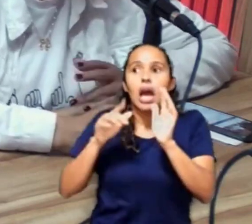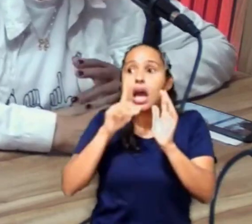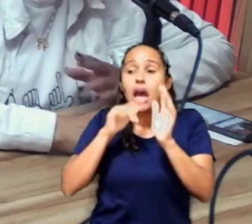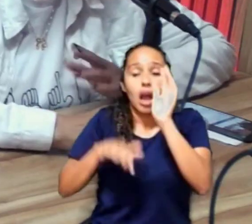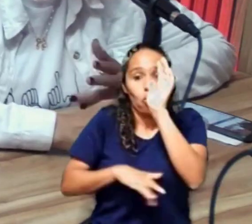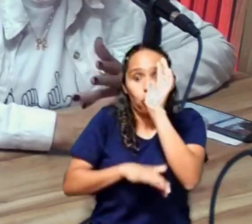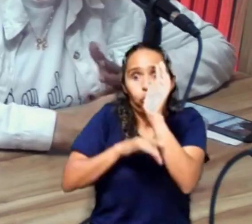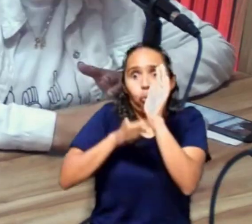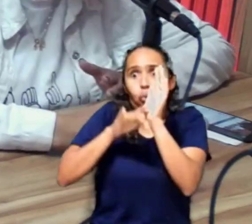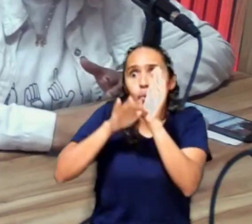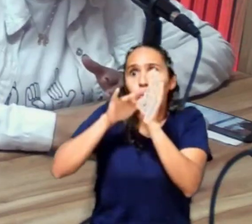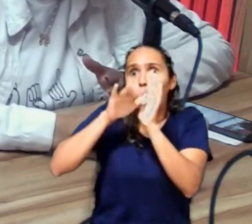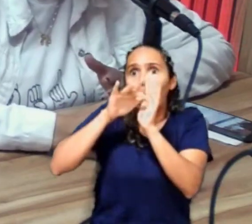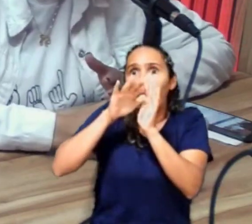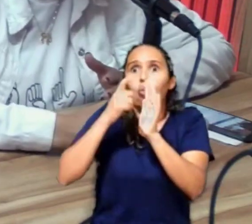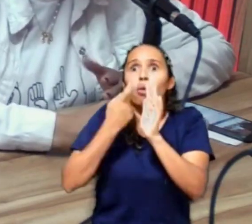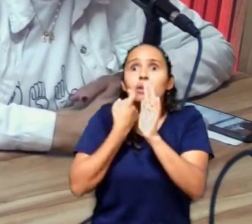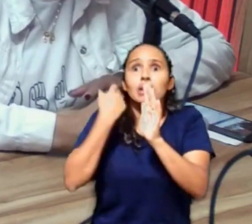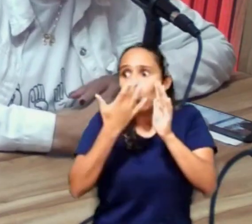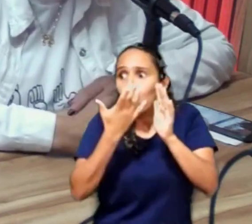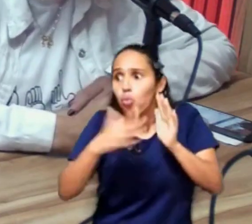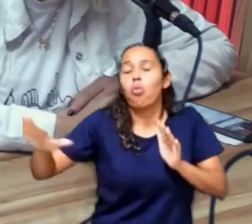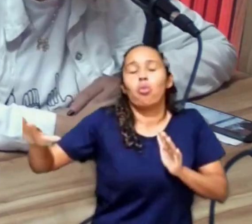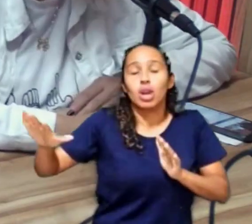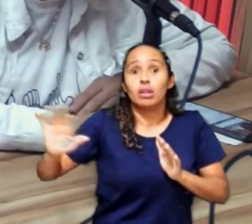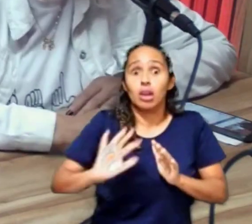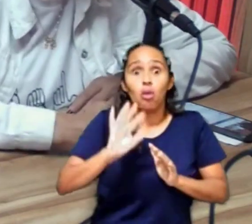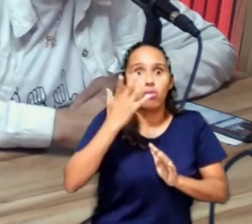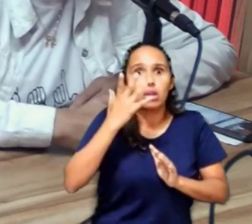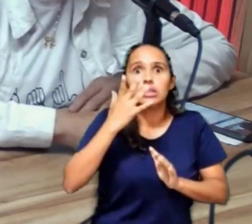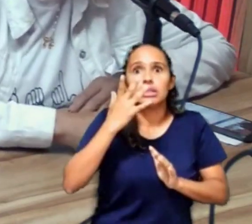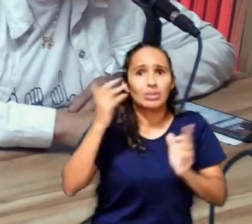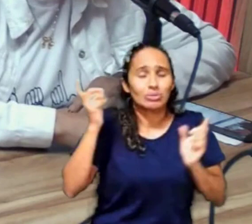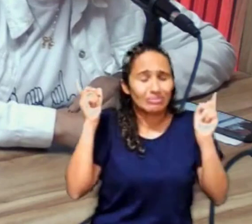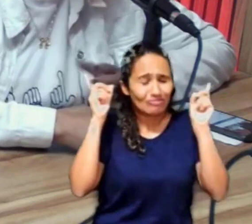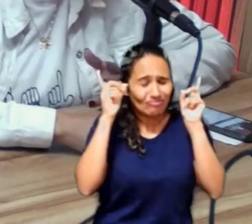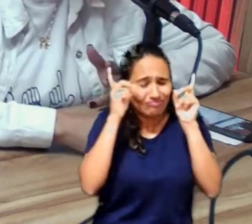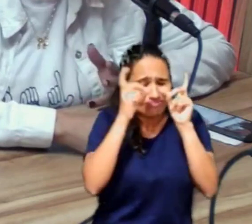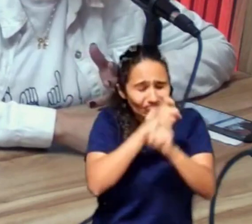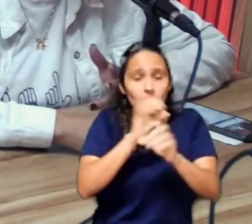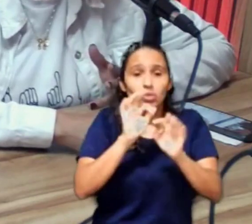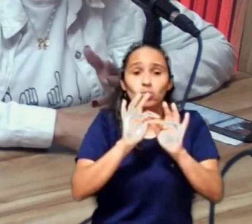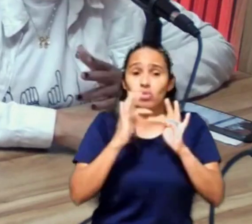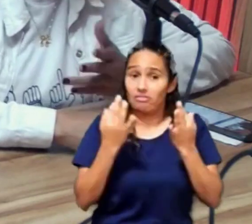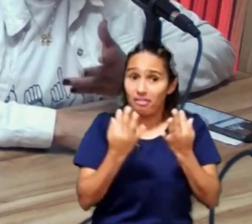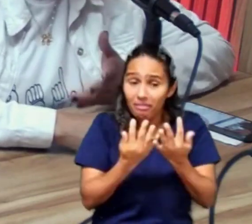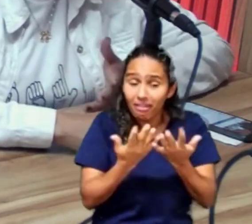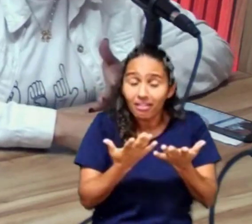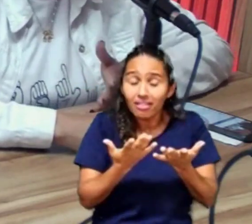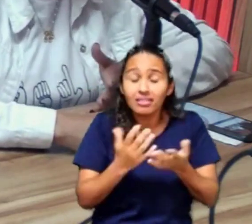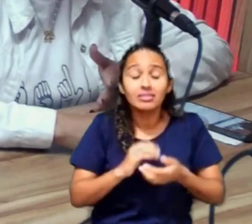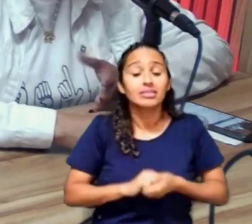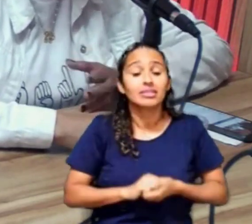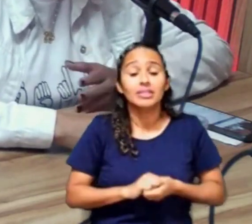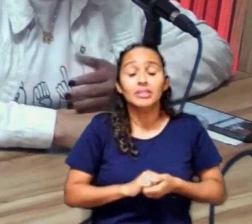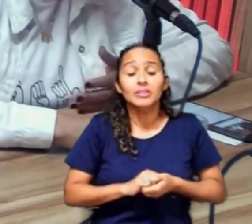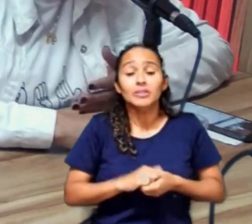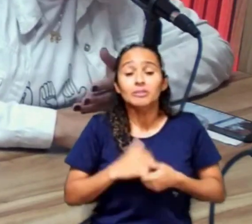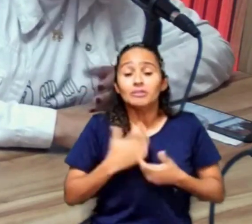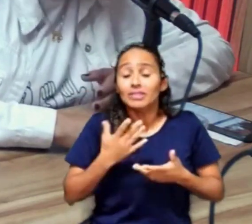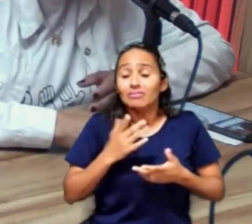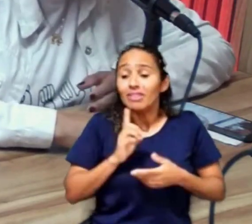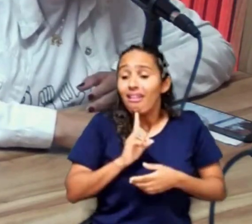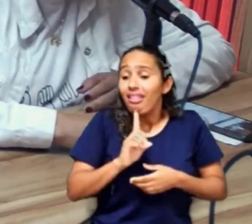uma coisa terrível que aconteceu com aquelas famílias. E você sair ali para fazer aquele voluntariado no meio